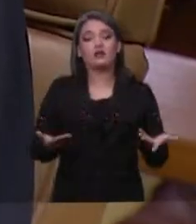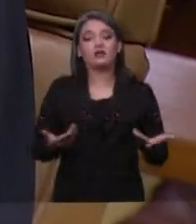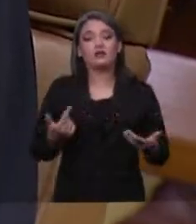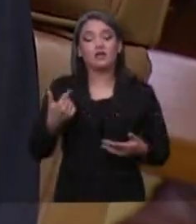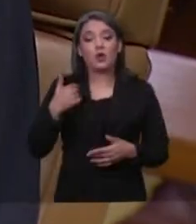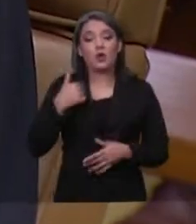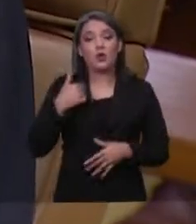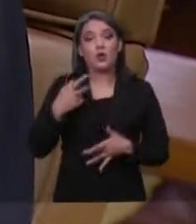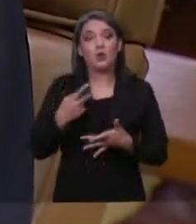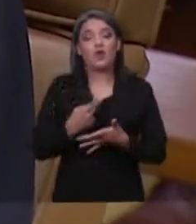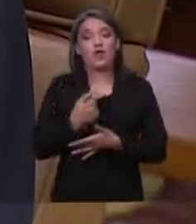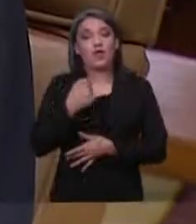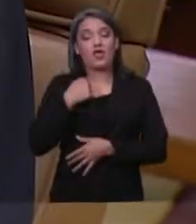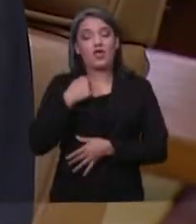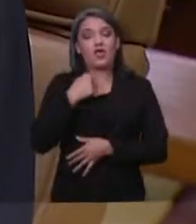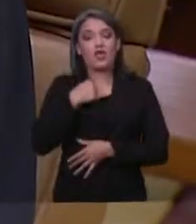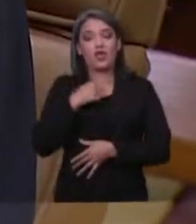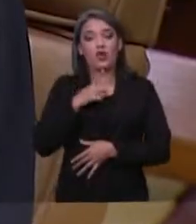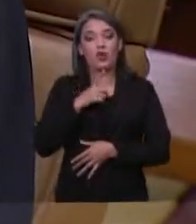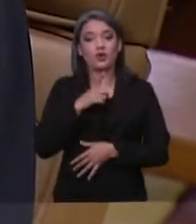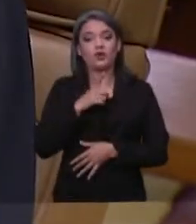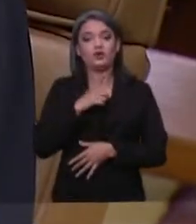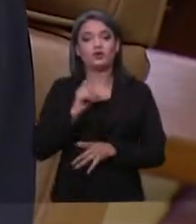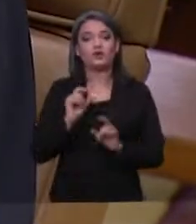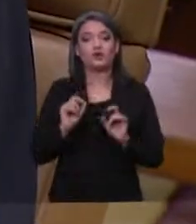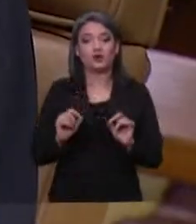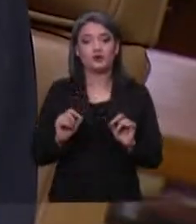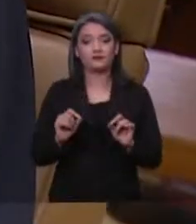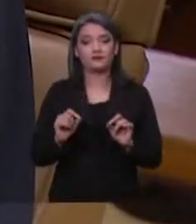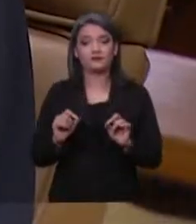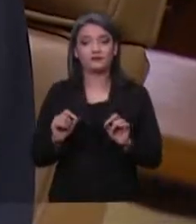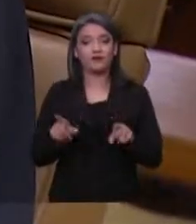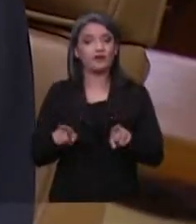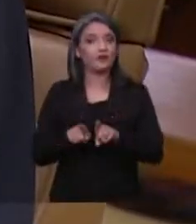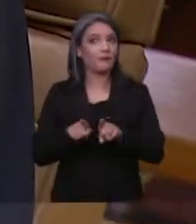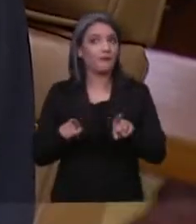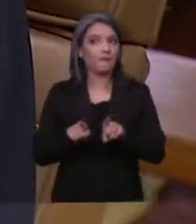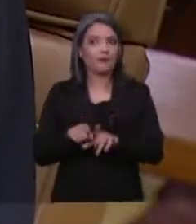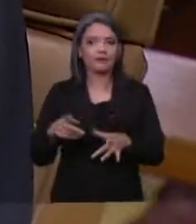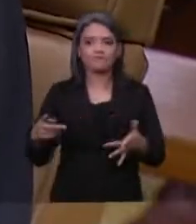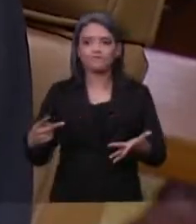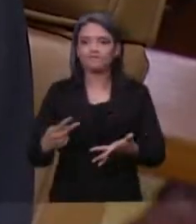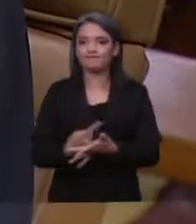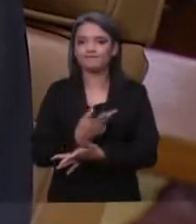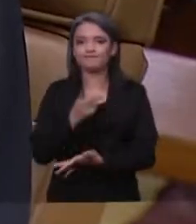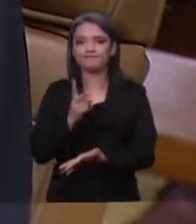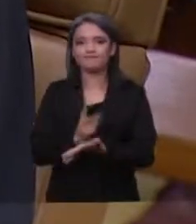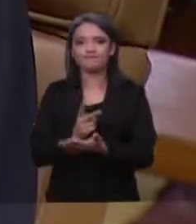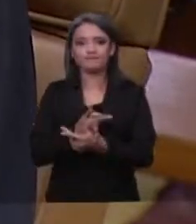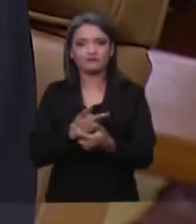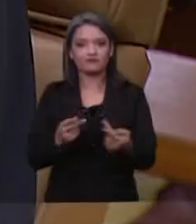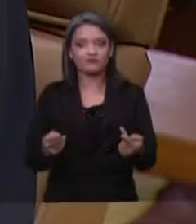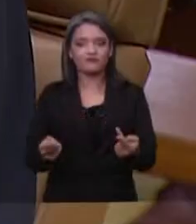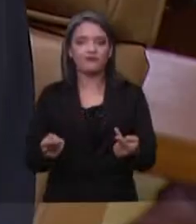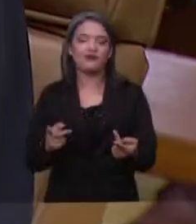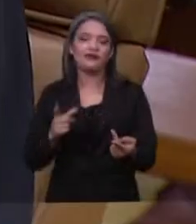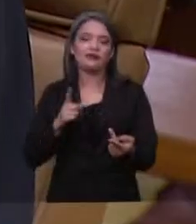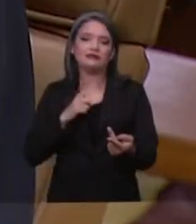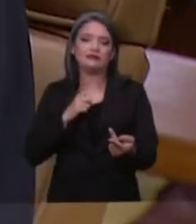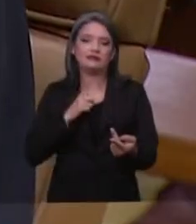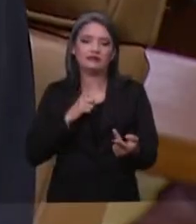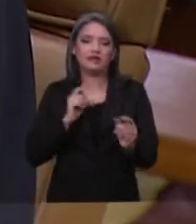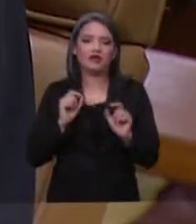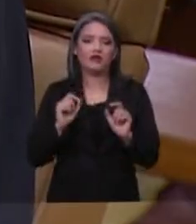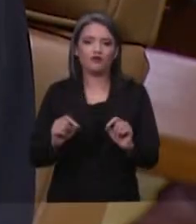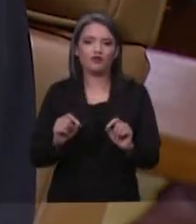Eu tive um enfrentamento da mesma questão. Houve praticamente a